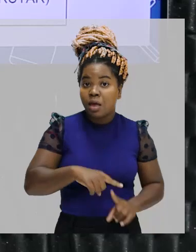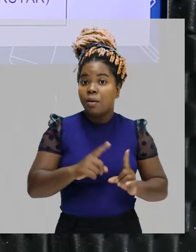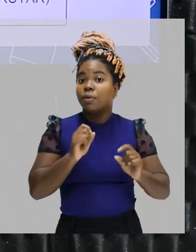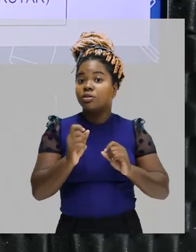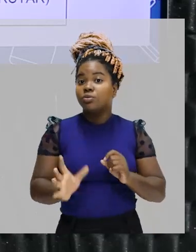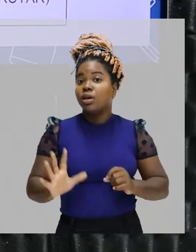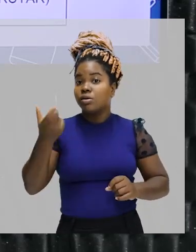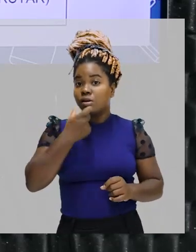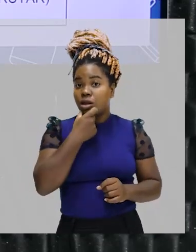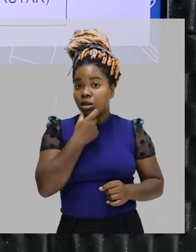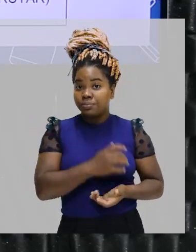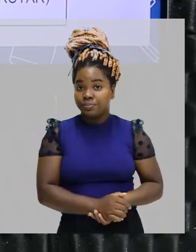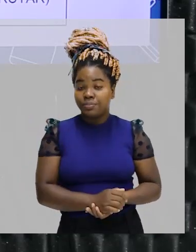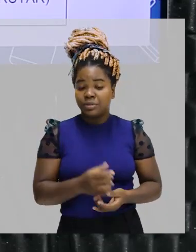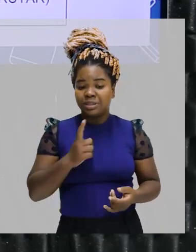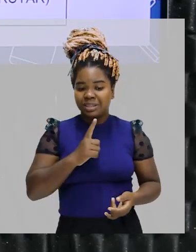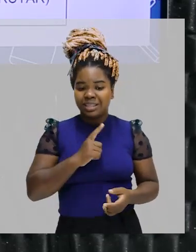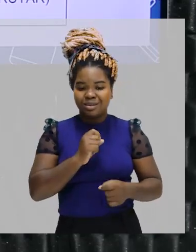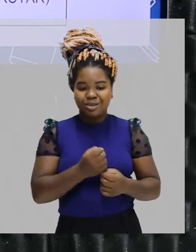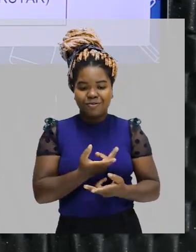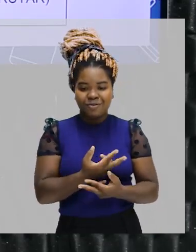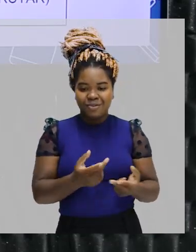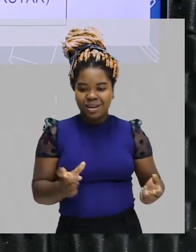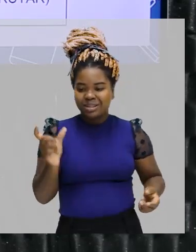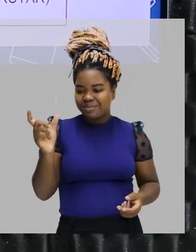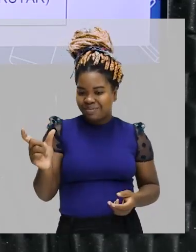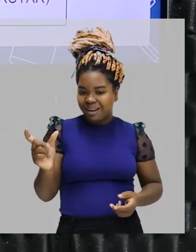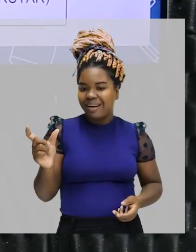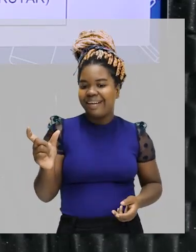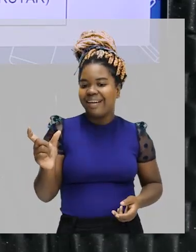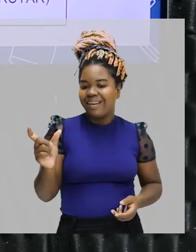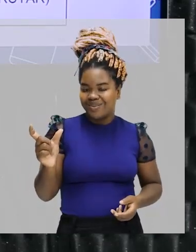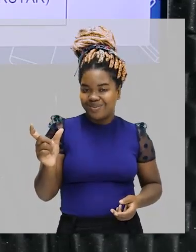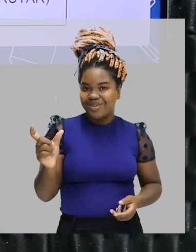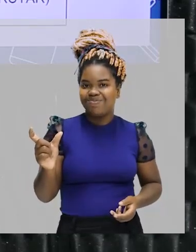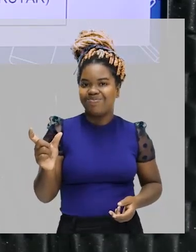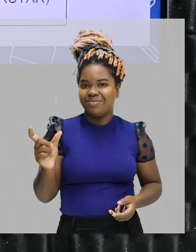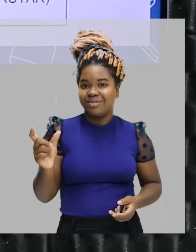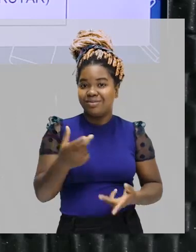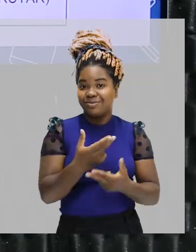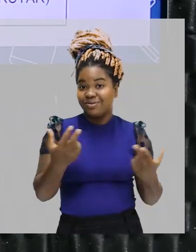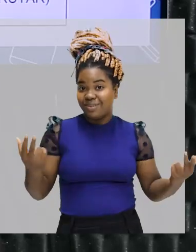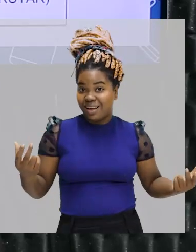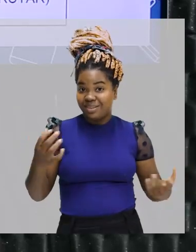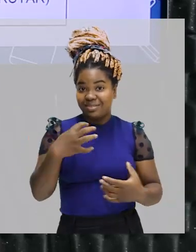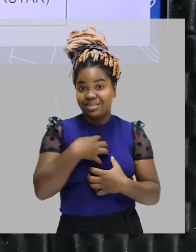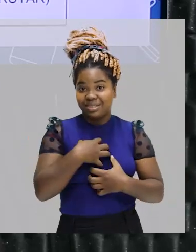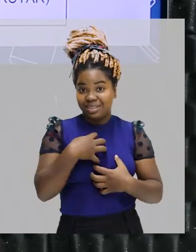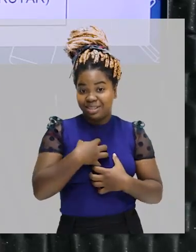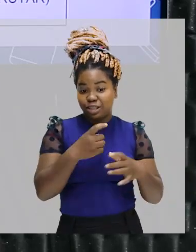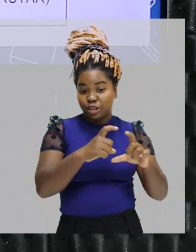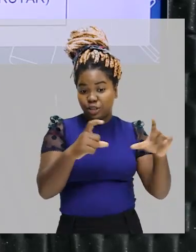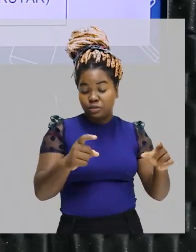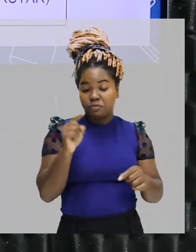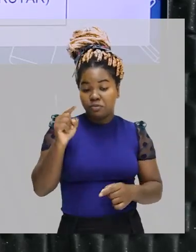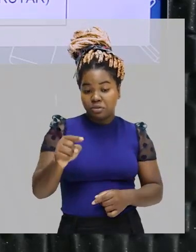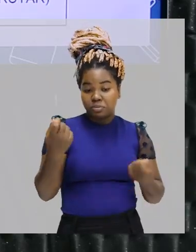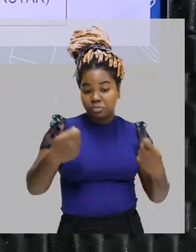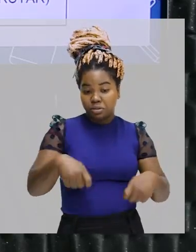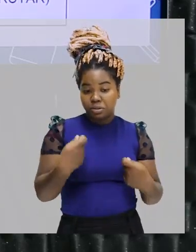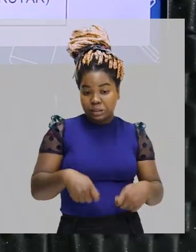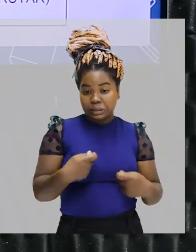língua inglesa? Nós temos muita polissemia, ou seja, uma mesma palavra, ela tem vários sentidos e você tem que observar